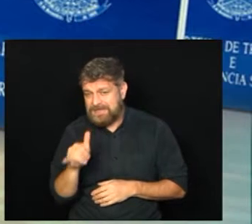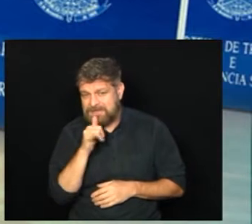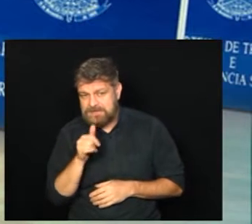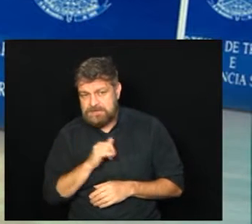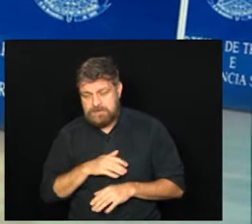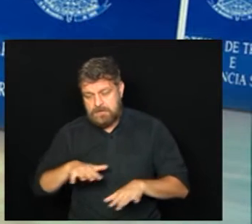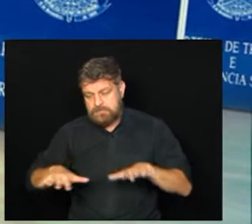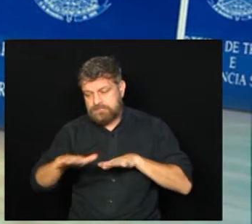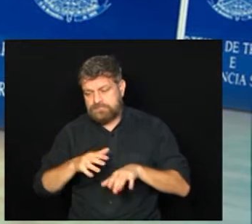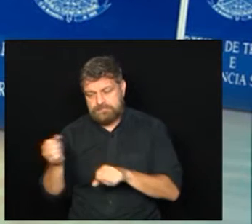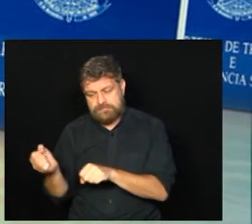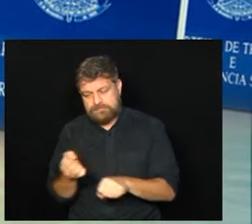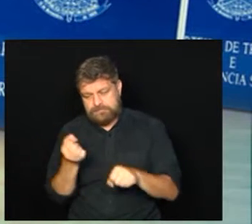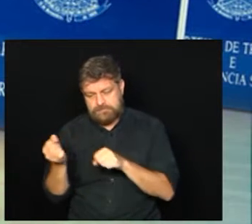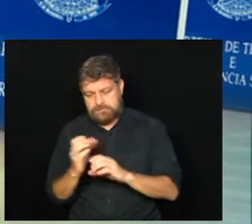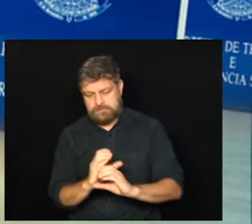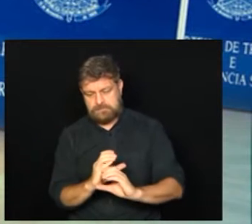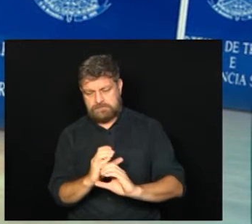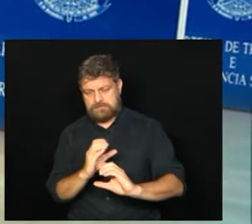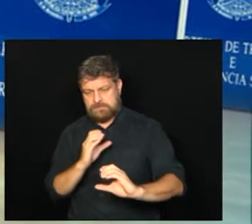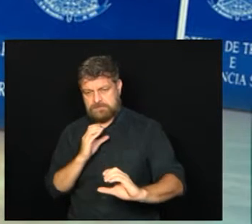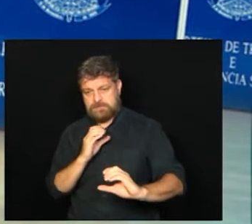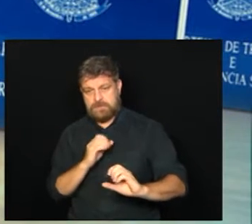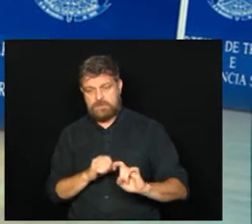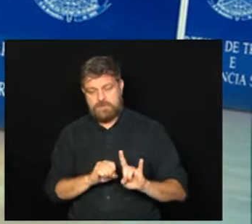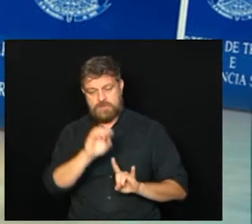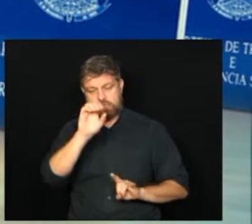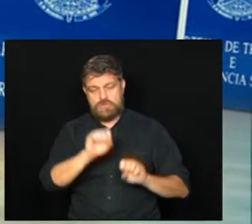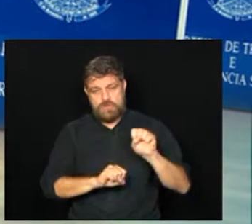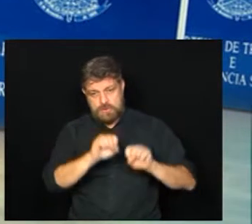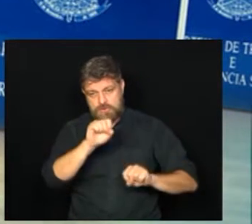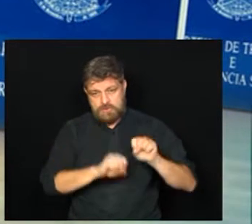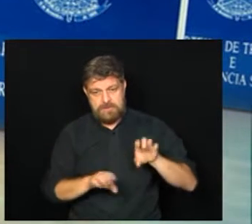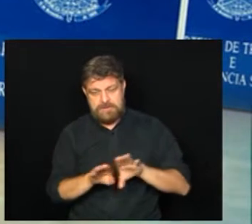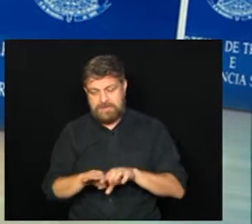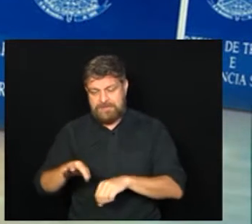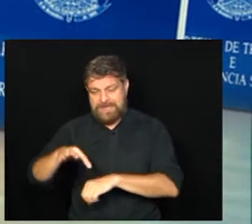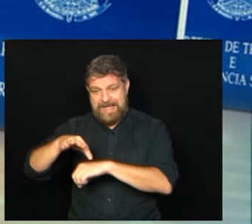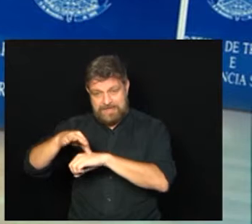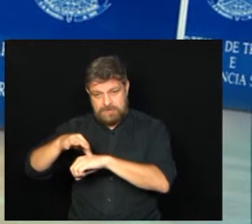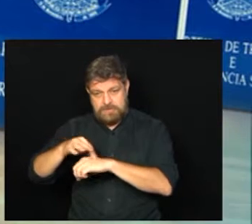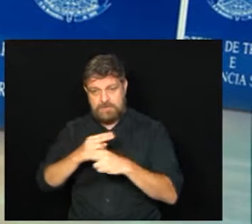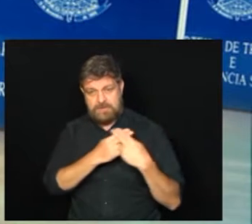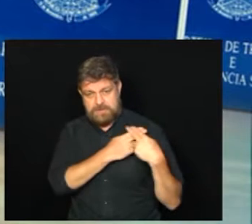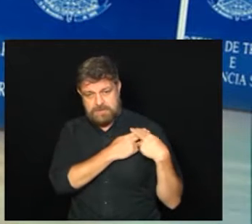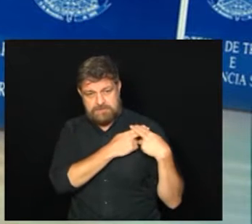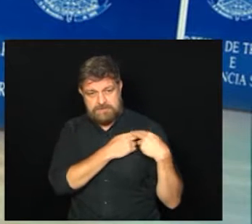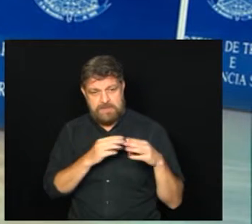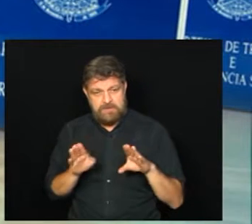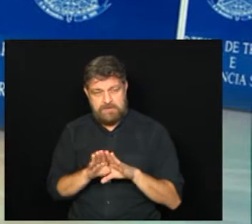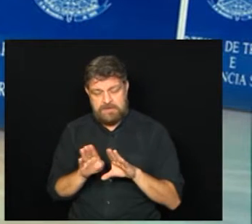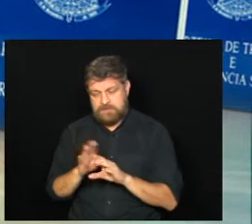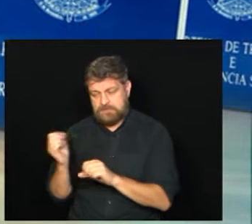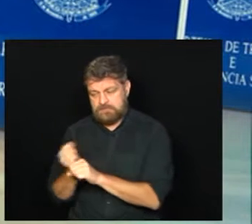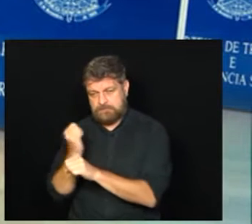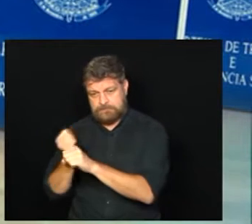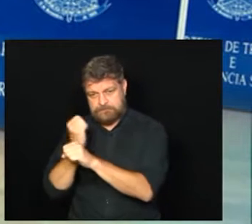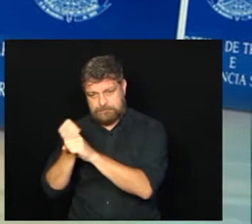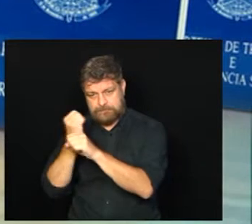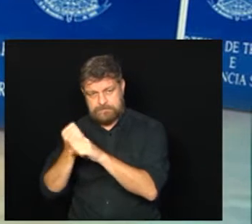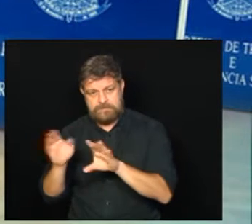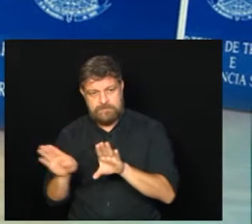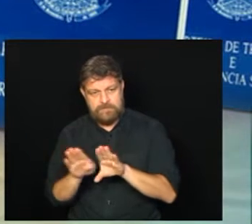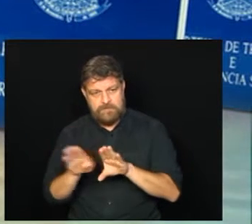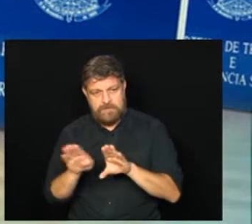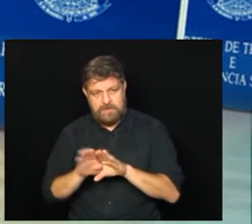empregada doméstica, encanador industrial, encarregado de açougue, encarregado de obras e instalações,